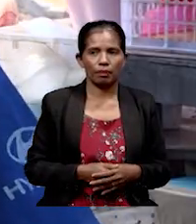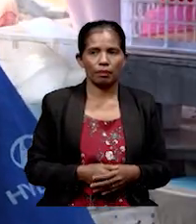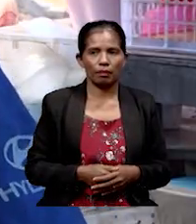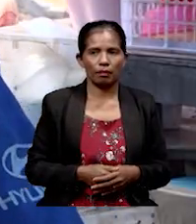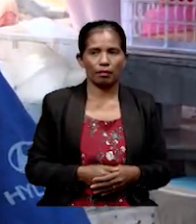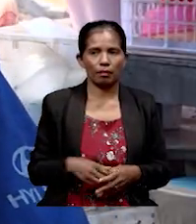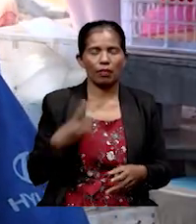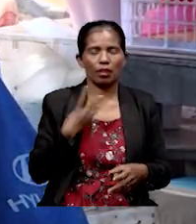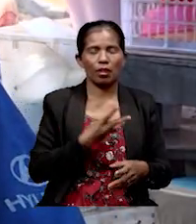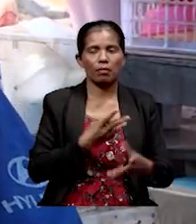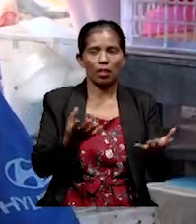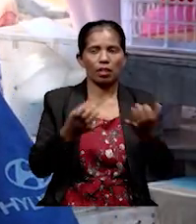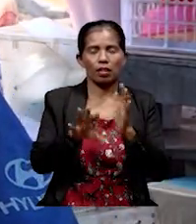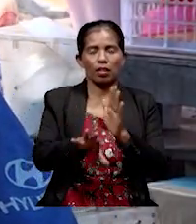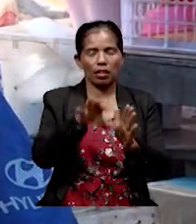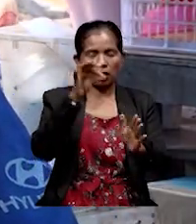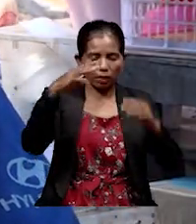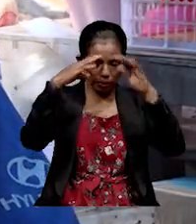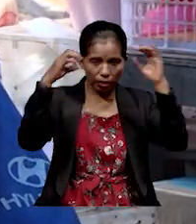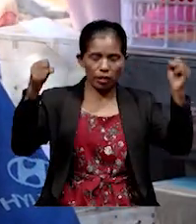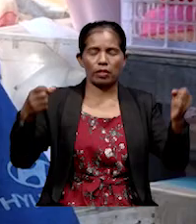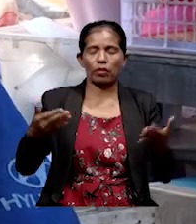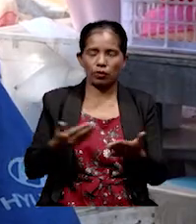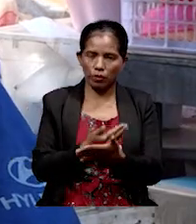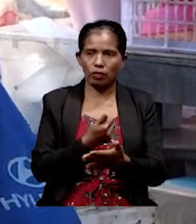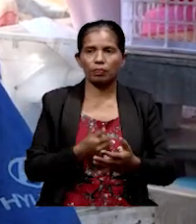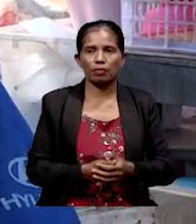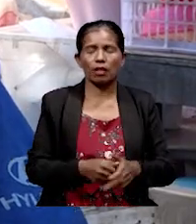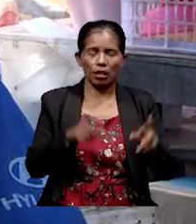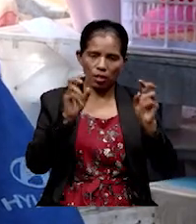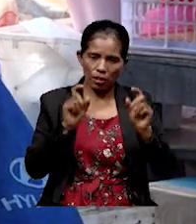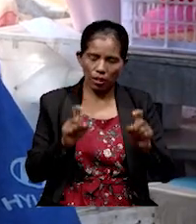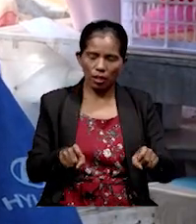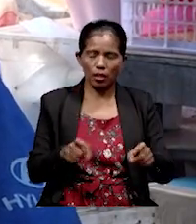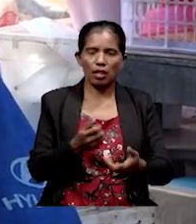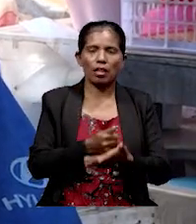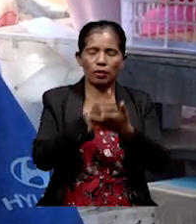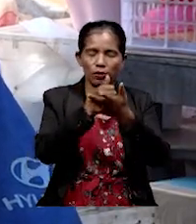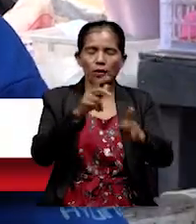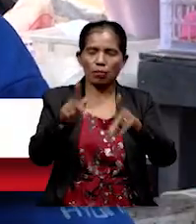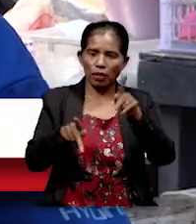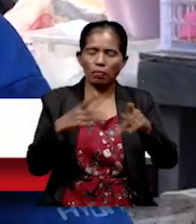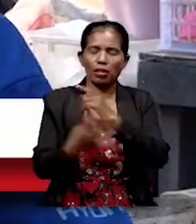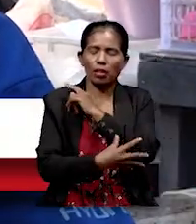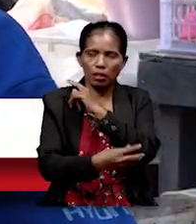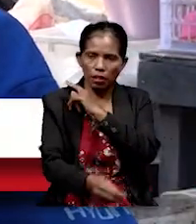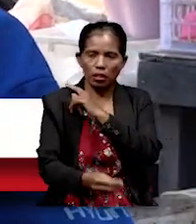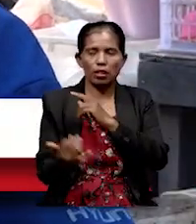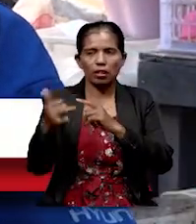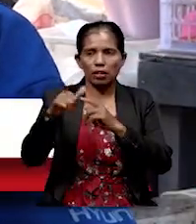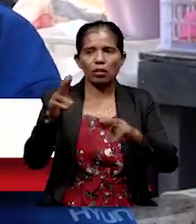Ame a cara be atu be hili be presidente povo ne. Nye ten xer be taumata baim a povo. Povo ki aksira